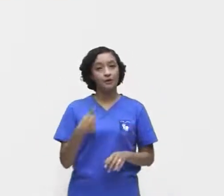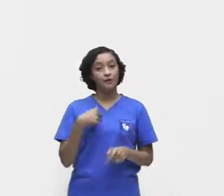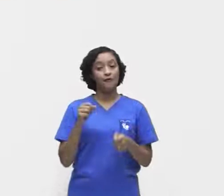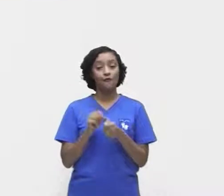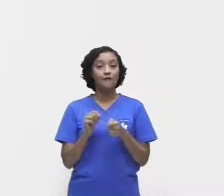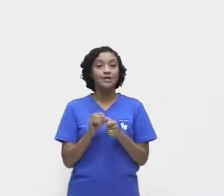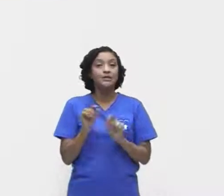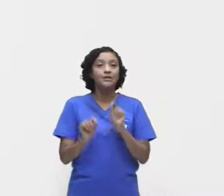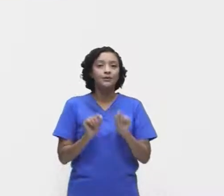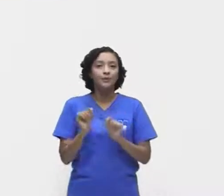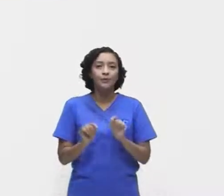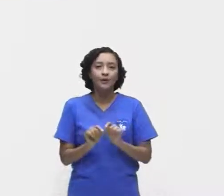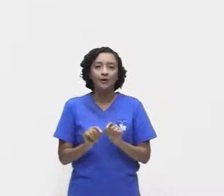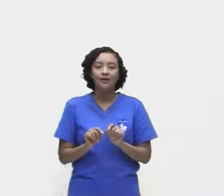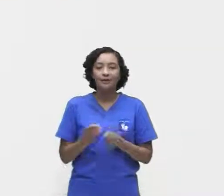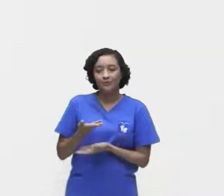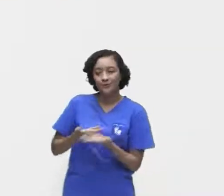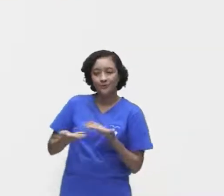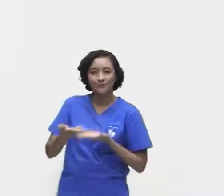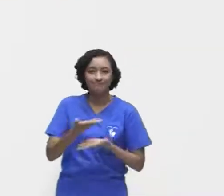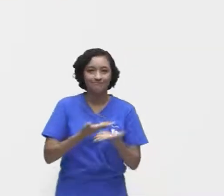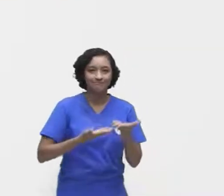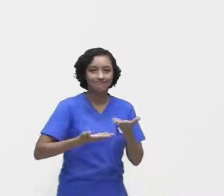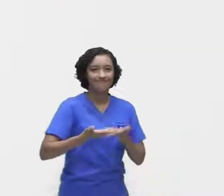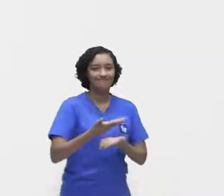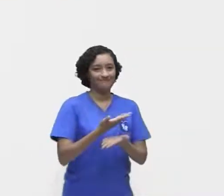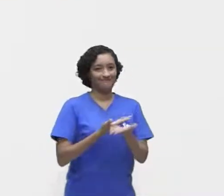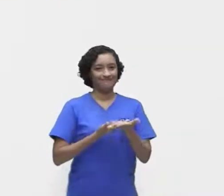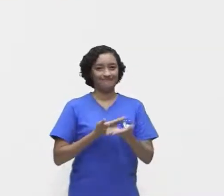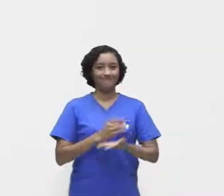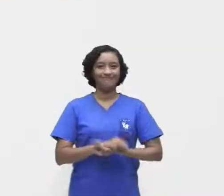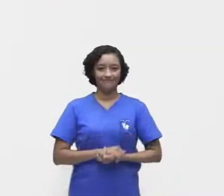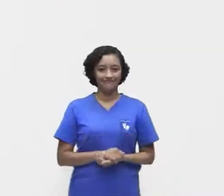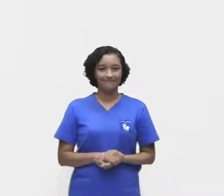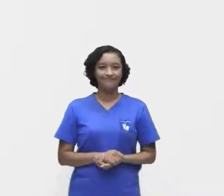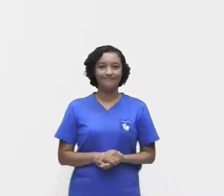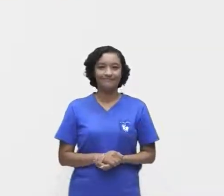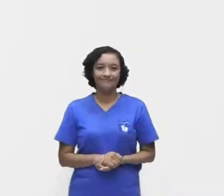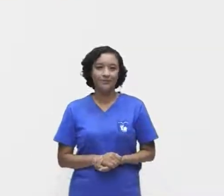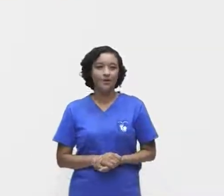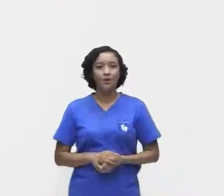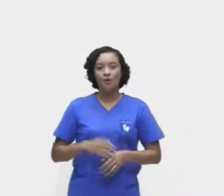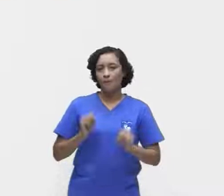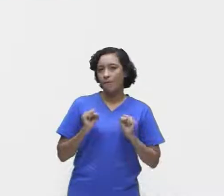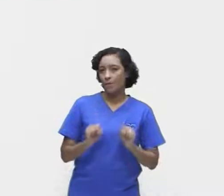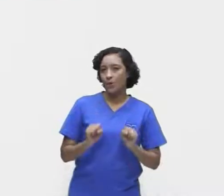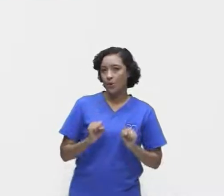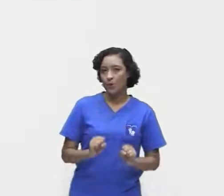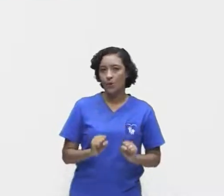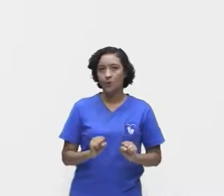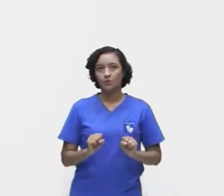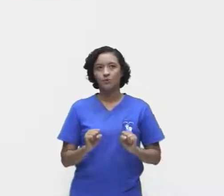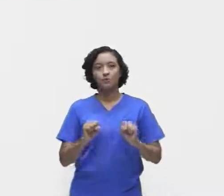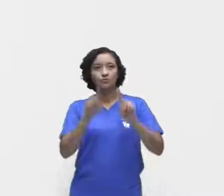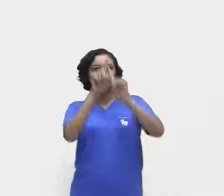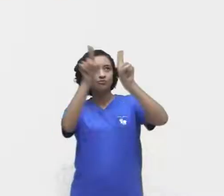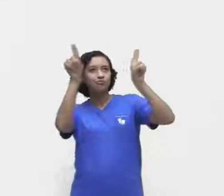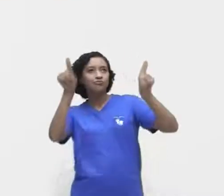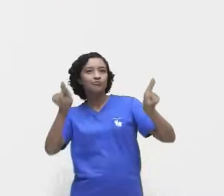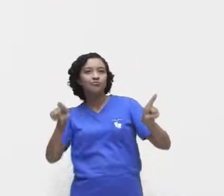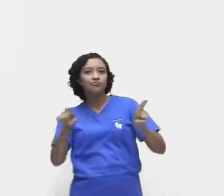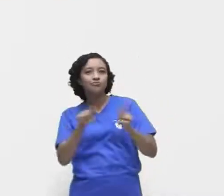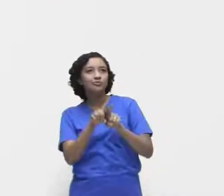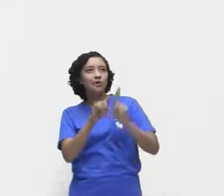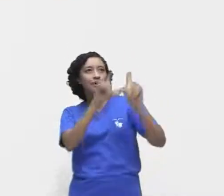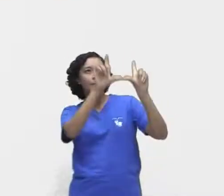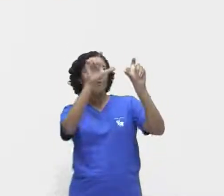Eu vou compartilhar com alguém, né? Eu vou registrar, eu posso fazer um mural, assim, eu sempre falo para eles, olha, vocês